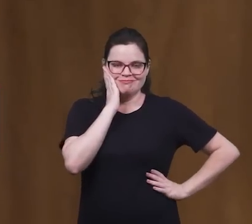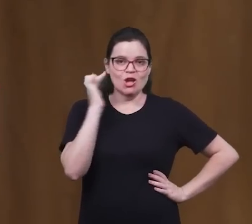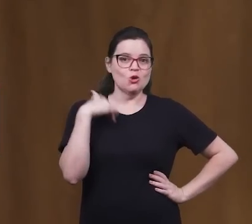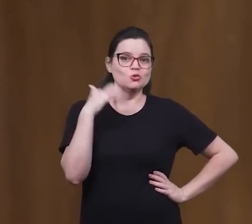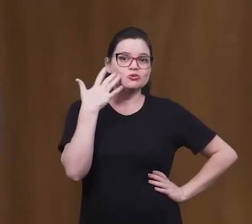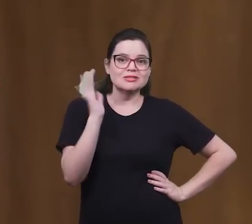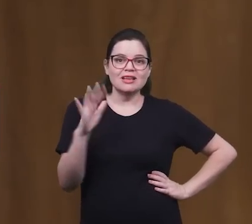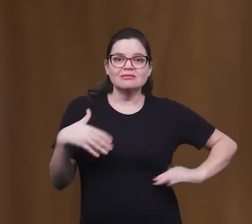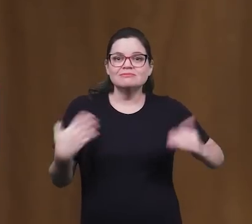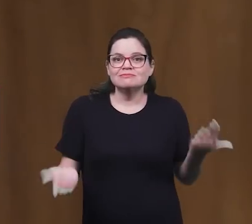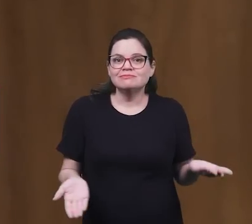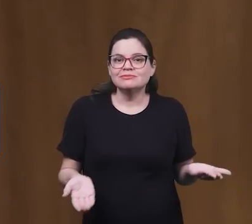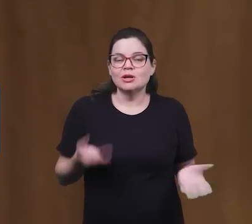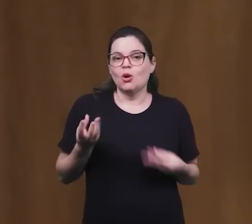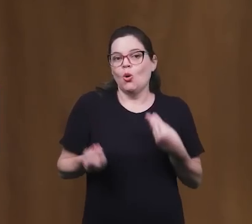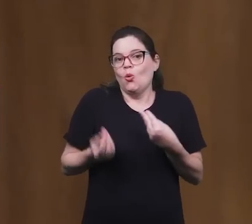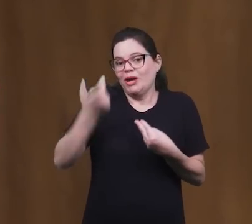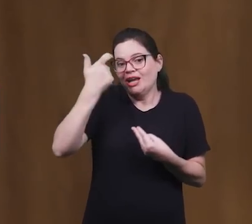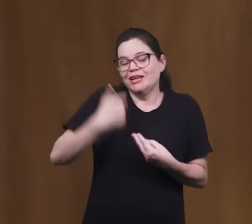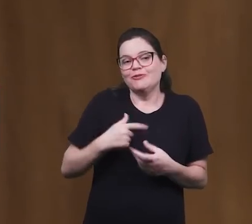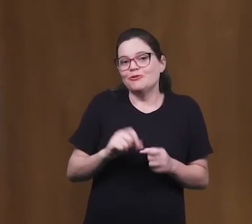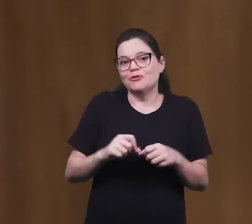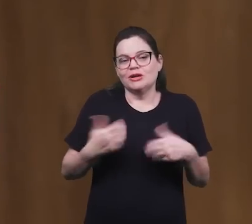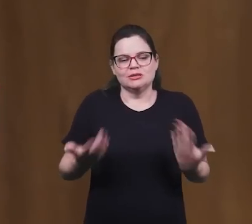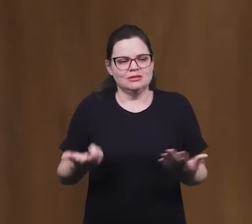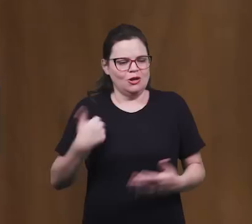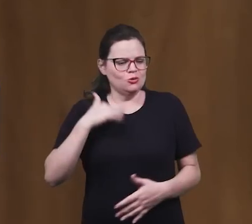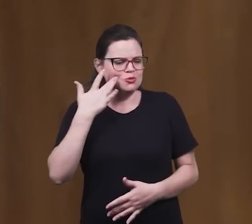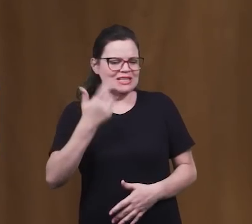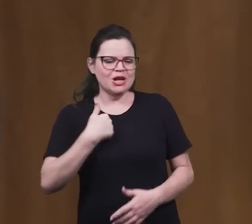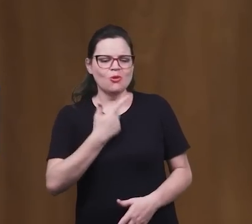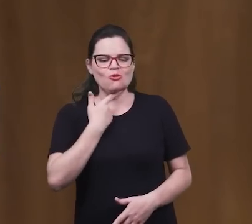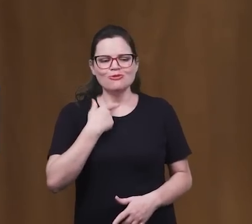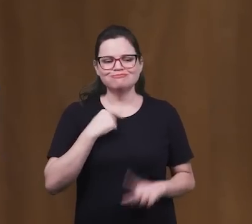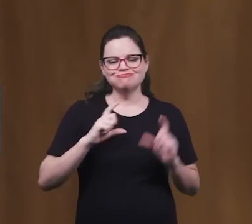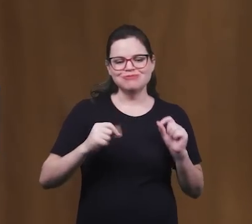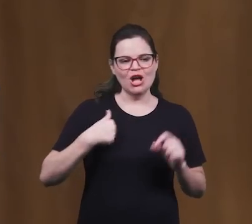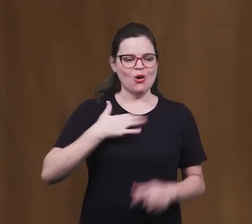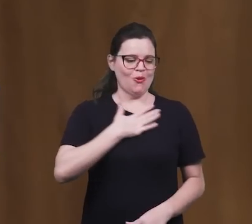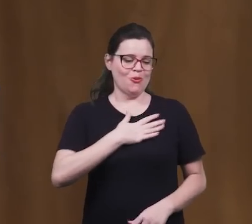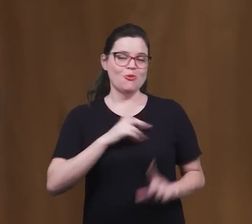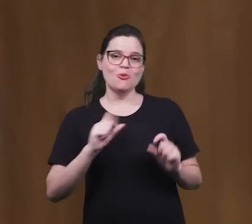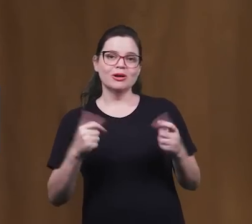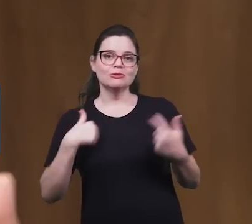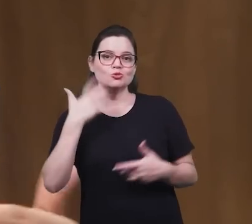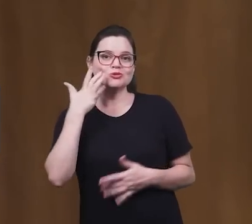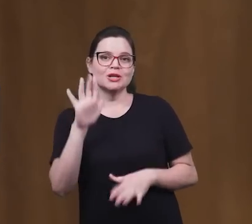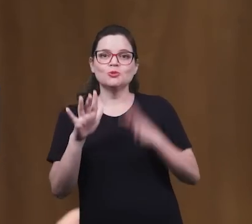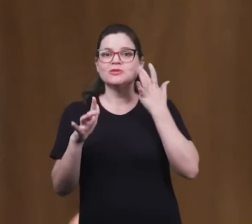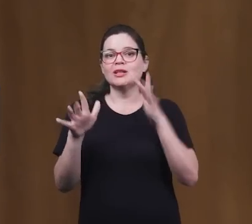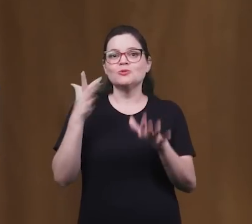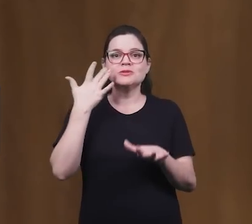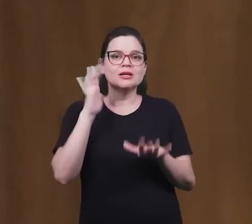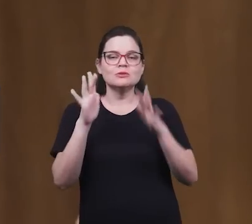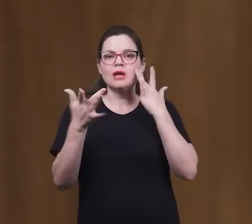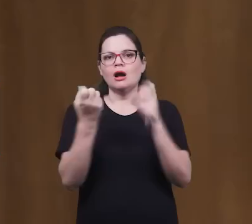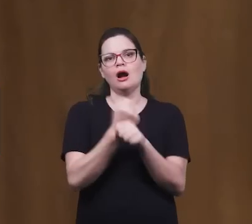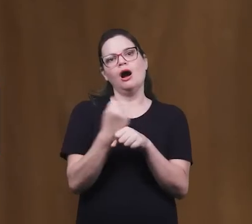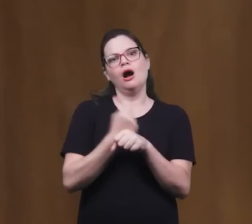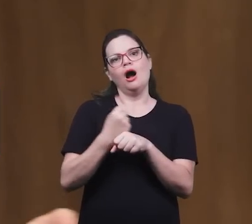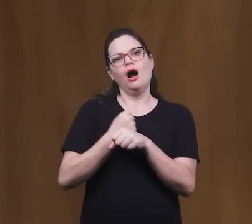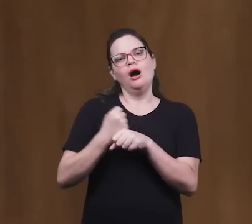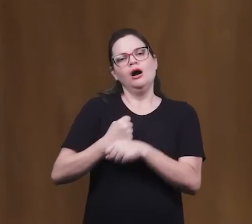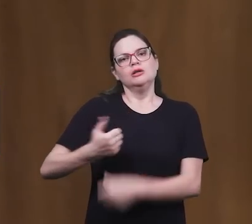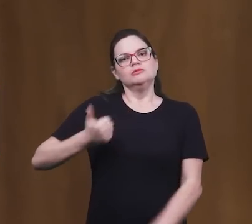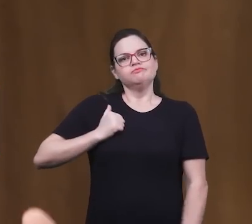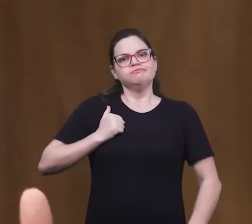minha vocação, eu não sei qual curso que eu vou fazer, eu não tenho certeza daquilo que eu quero fazer. E aí acaba ficando por anos